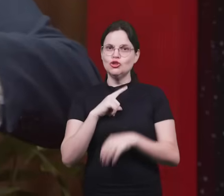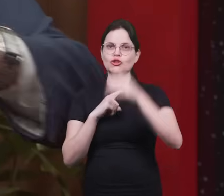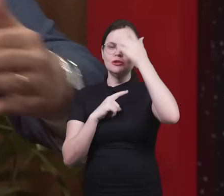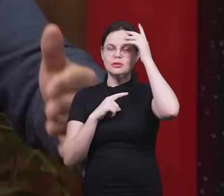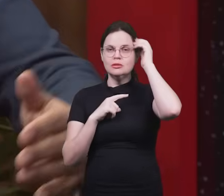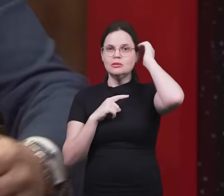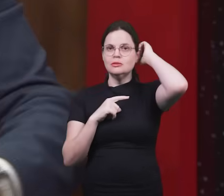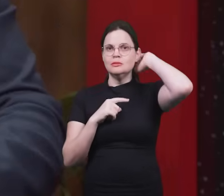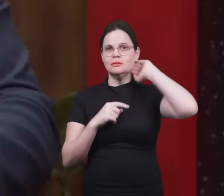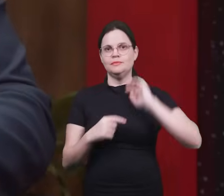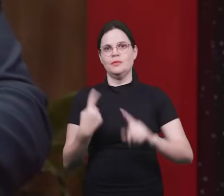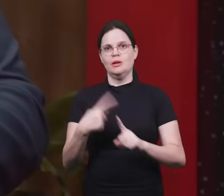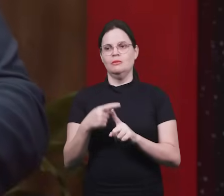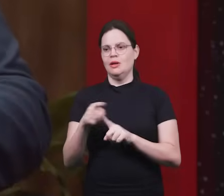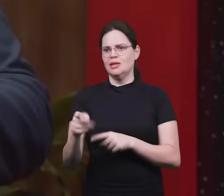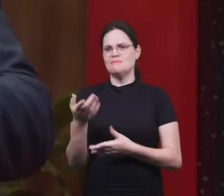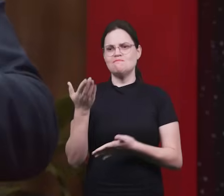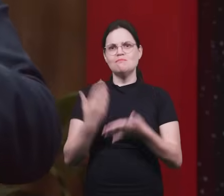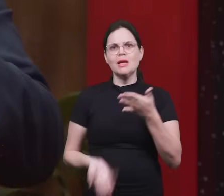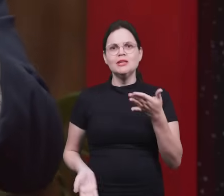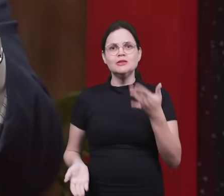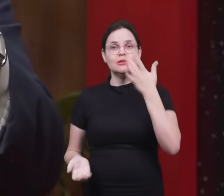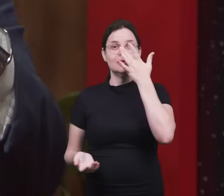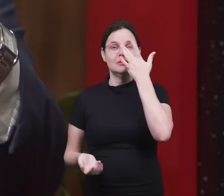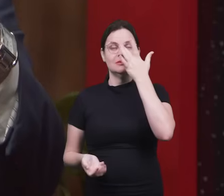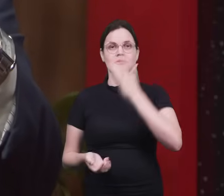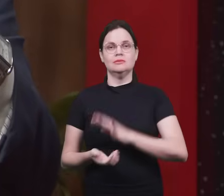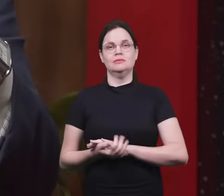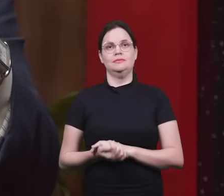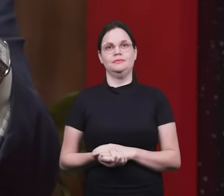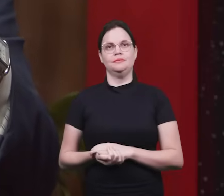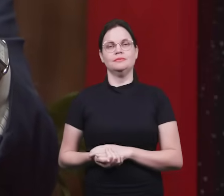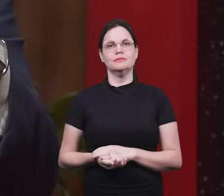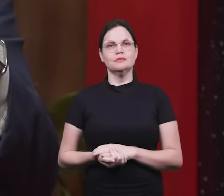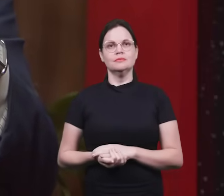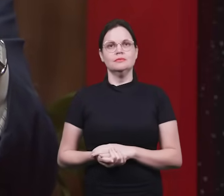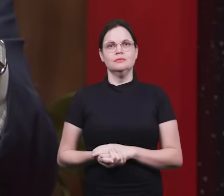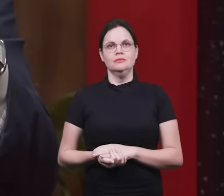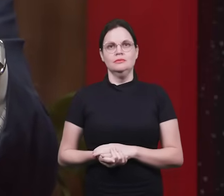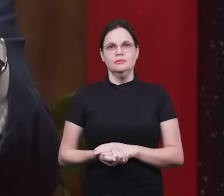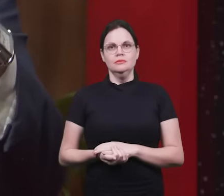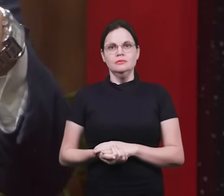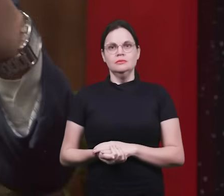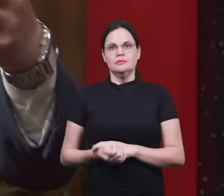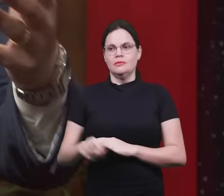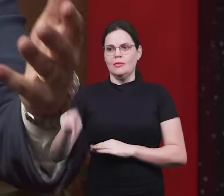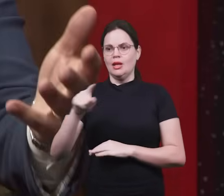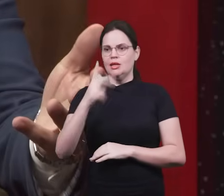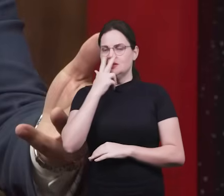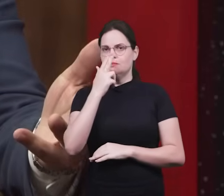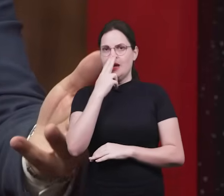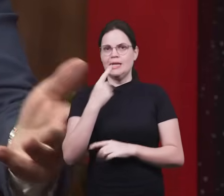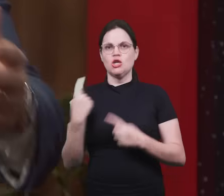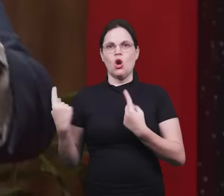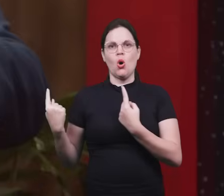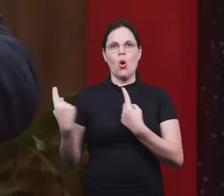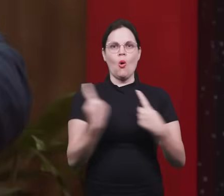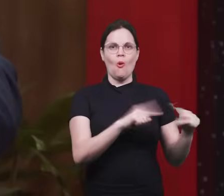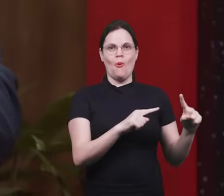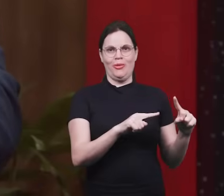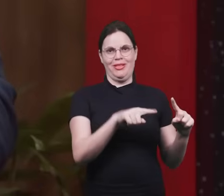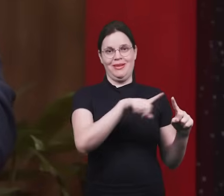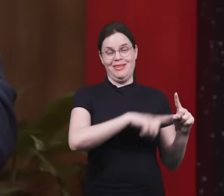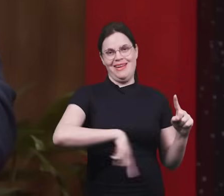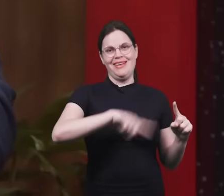eram afastados, perdiam, eles estavam em crime com o Estado, por conta da